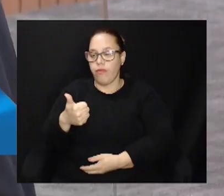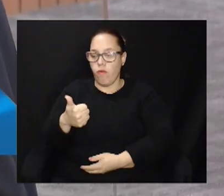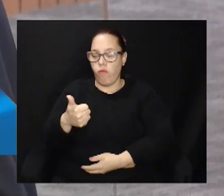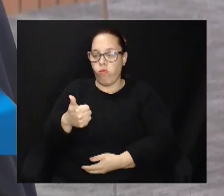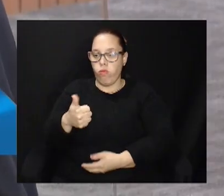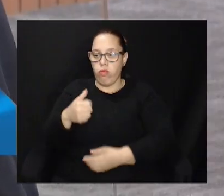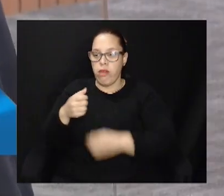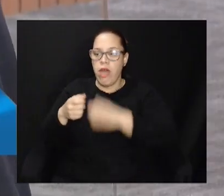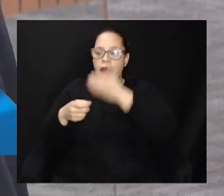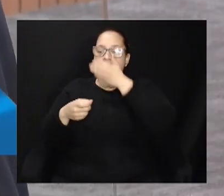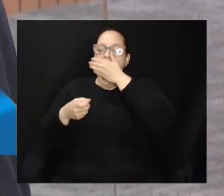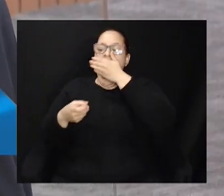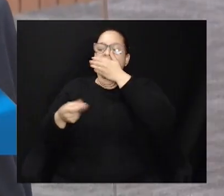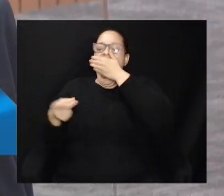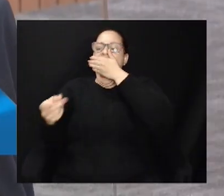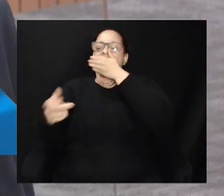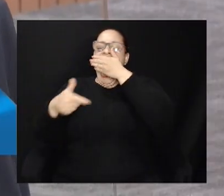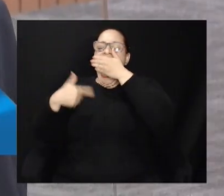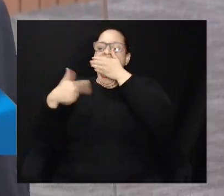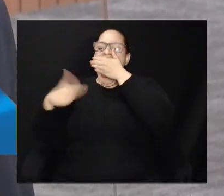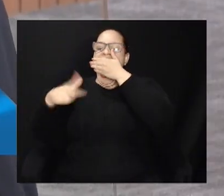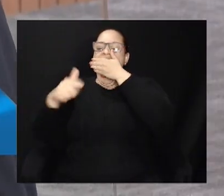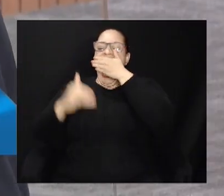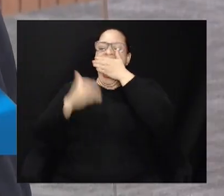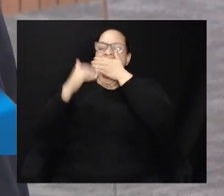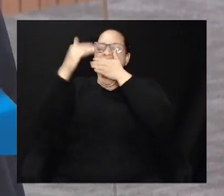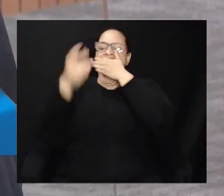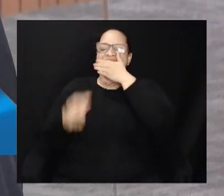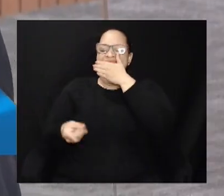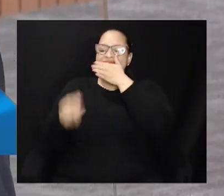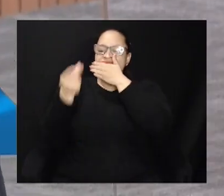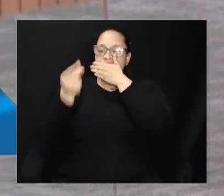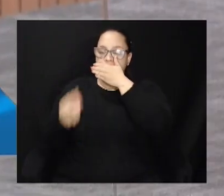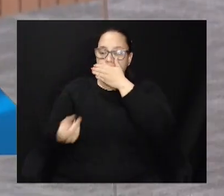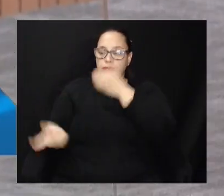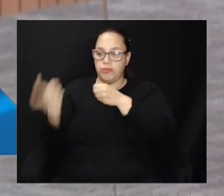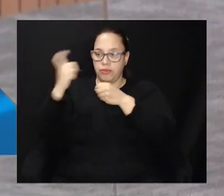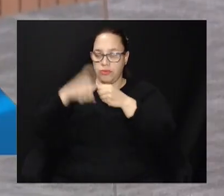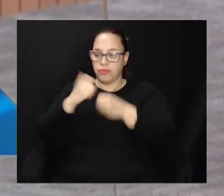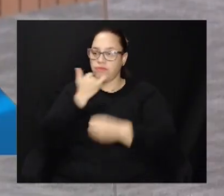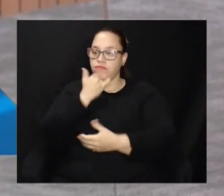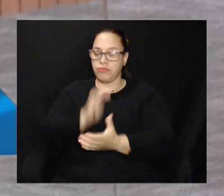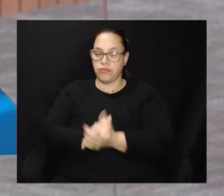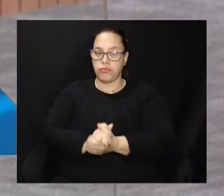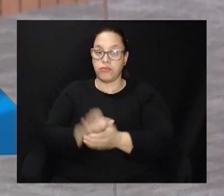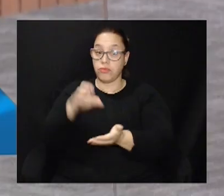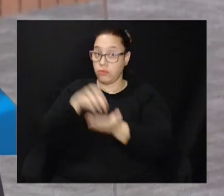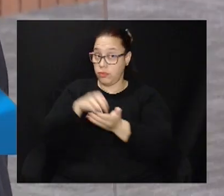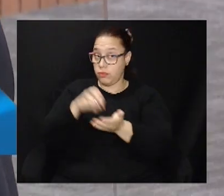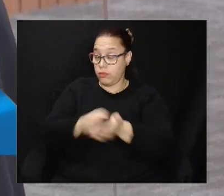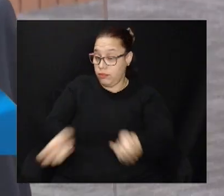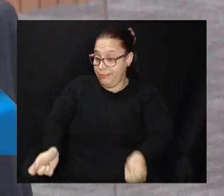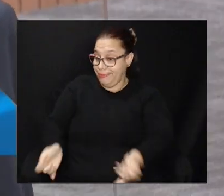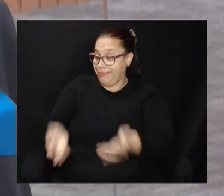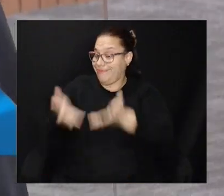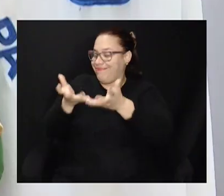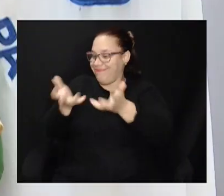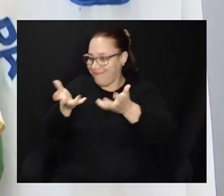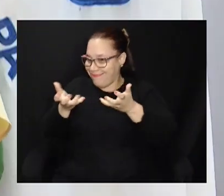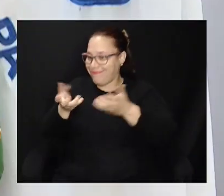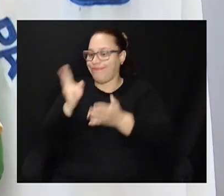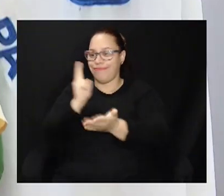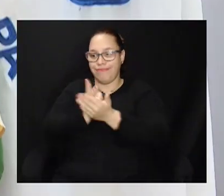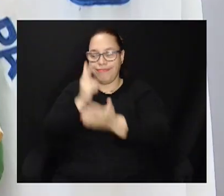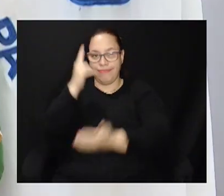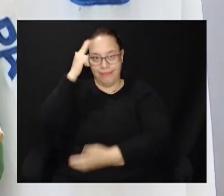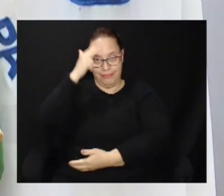emprego, geração de renda, economia para o centro, para que ele volte a ser aquele centro que nós sempre queremos e sempre sonhamos com ele.